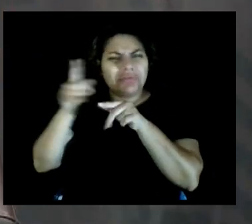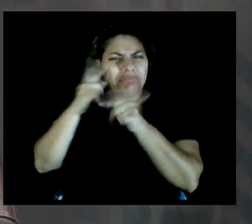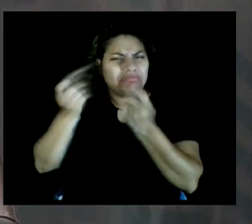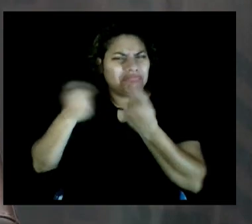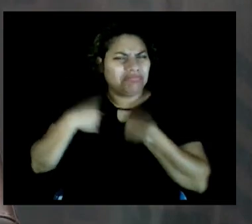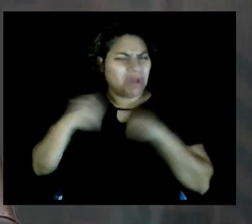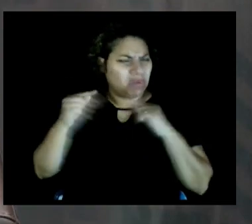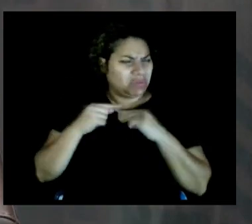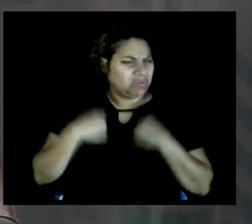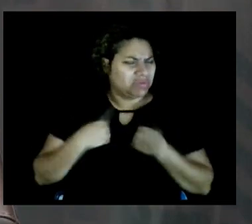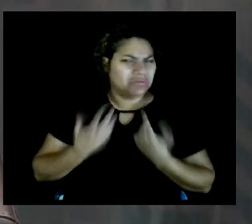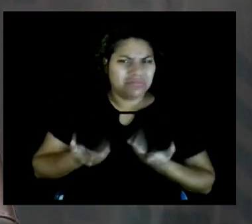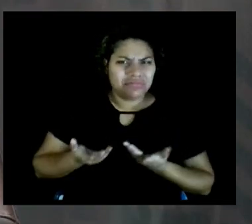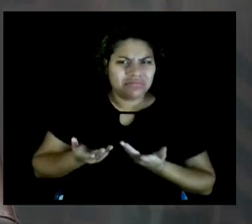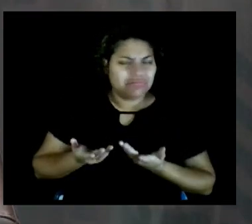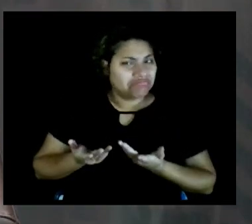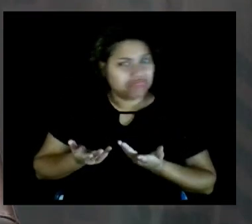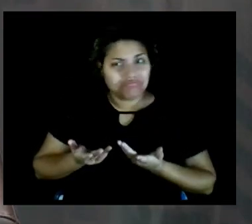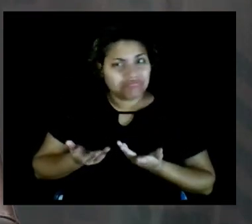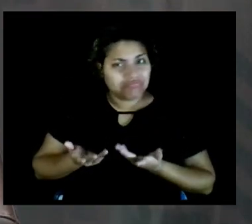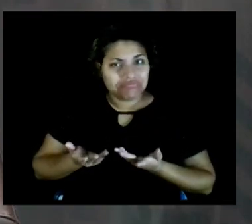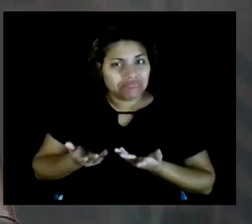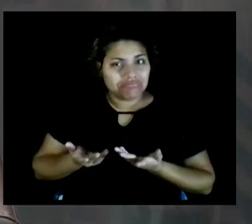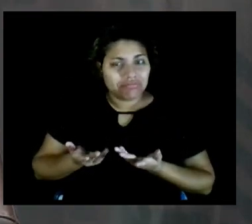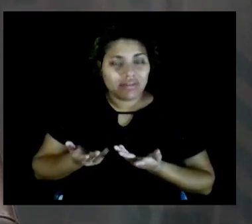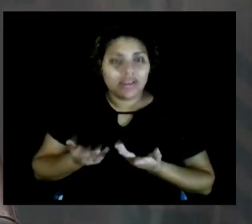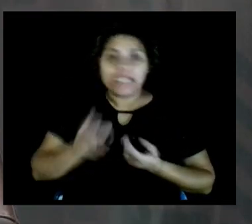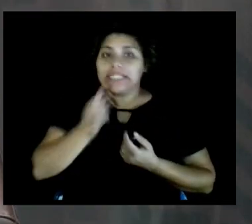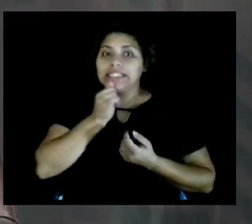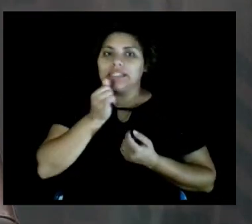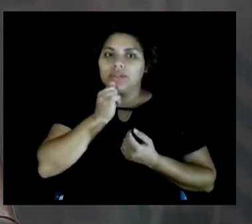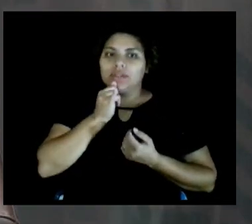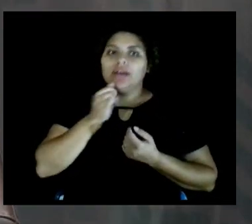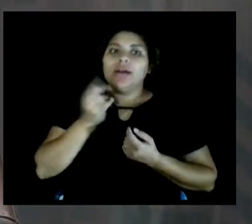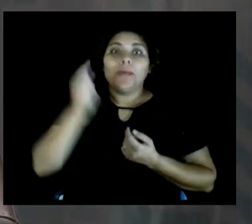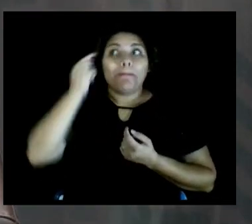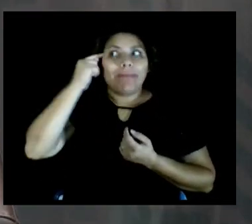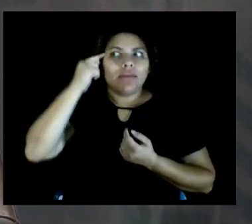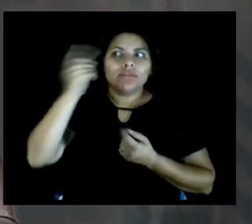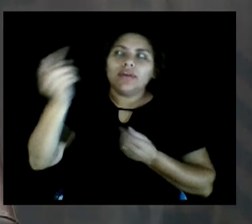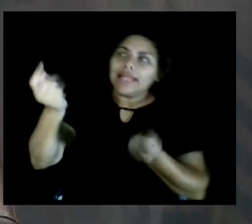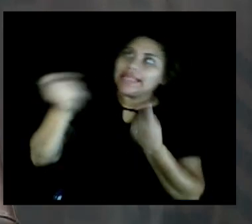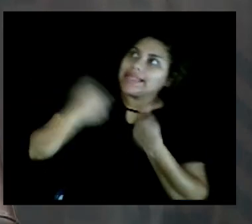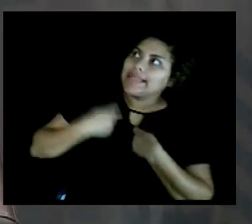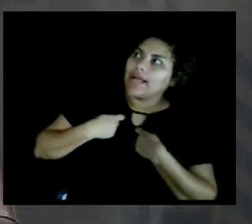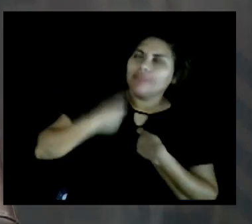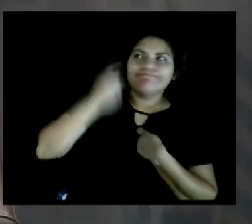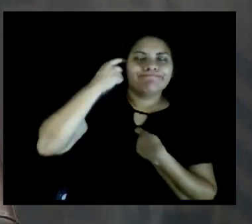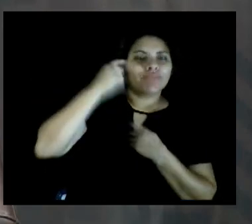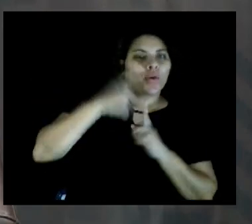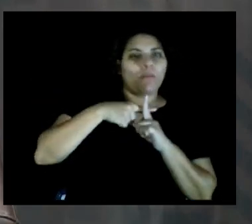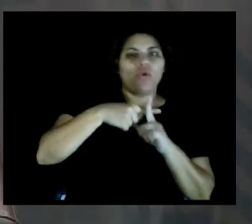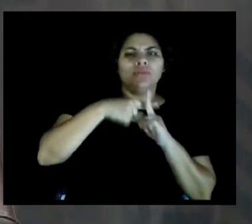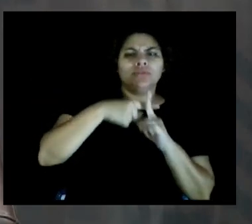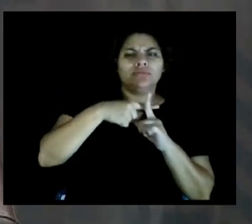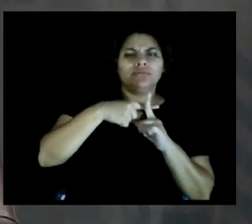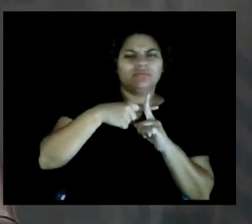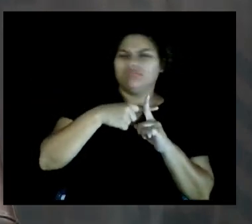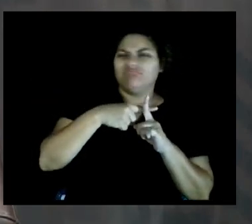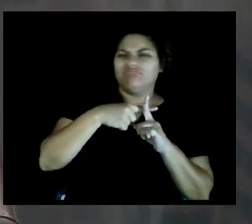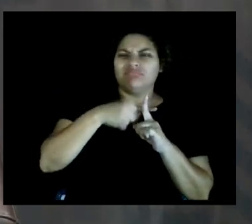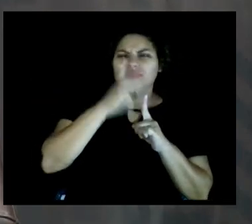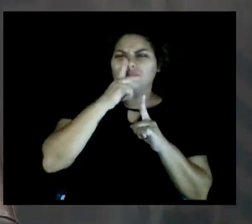em vez de trazer para um lado positivo, ele pode se autoquestionar de uma forma que ele